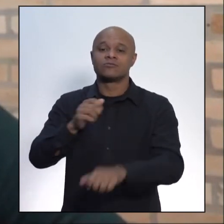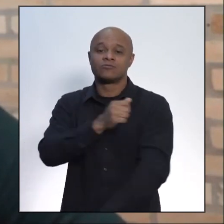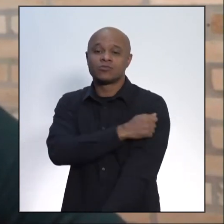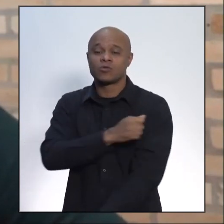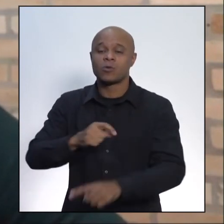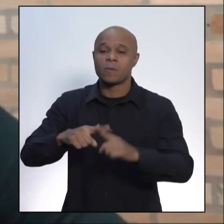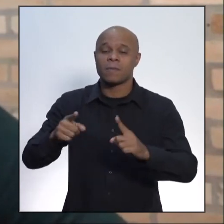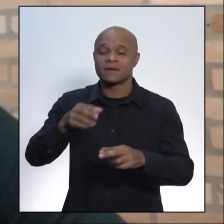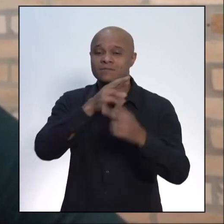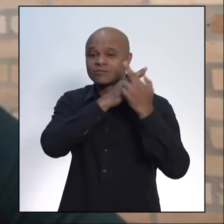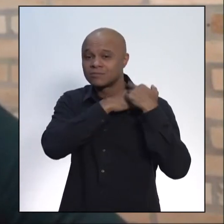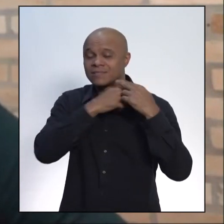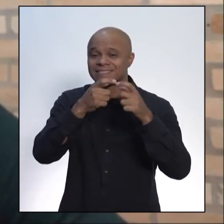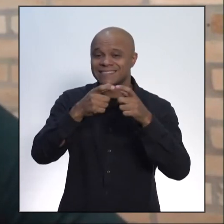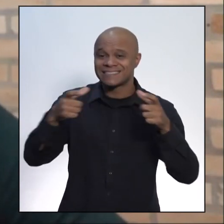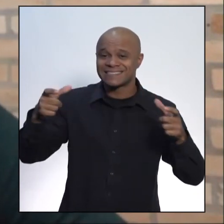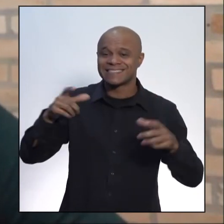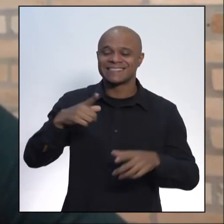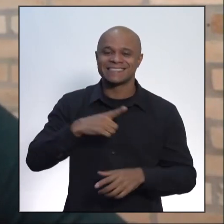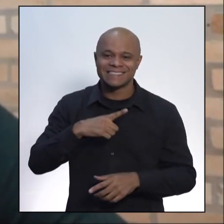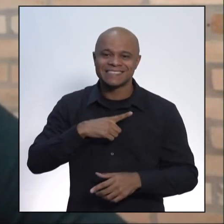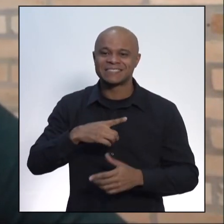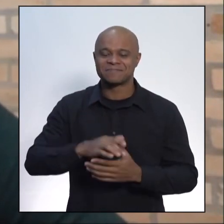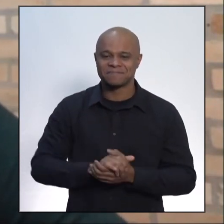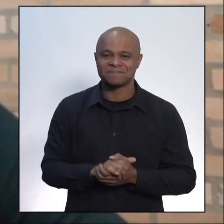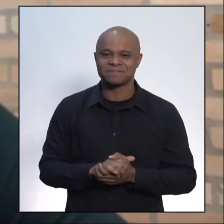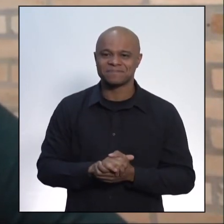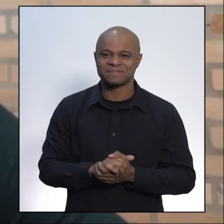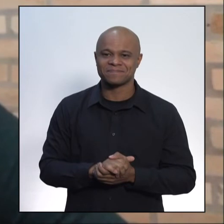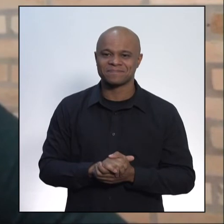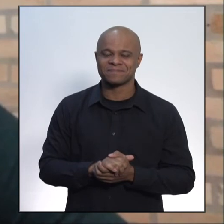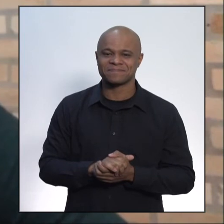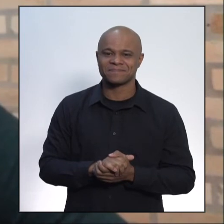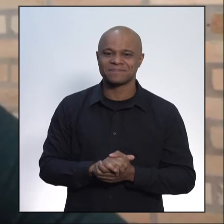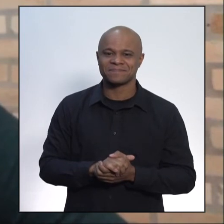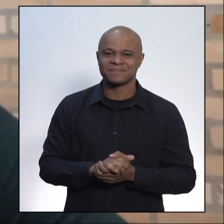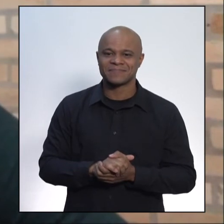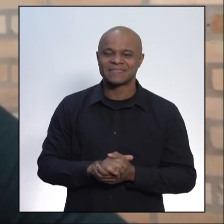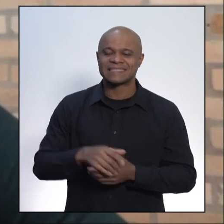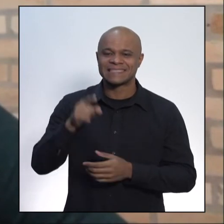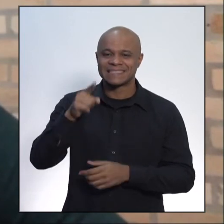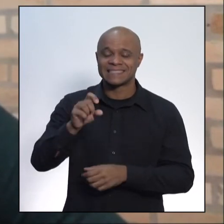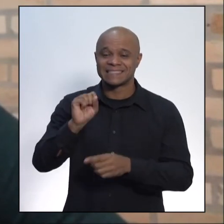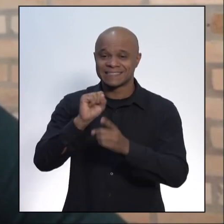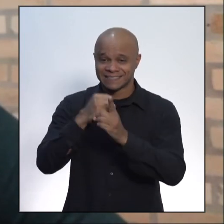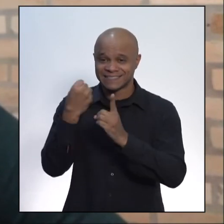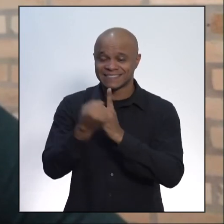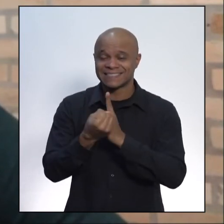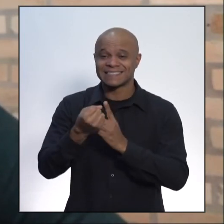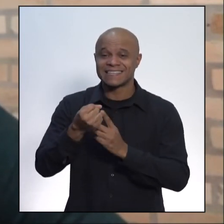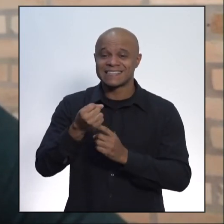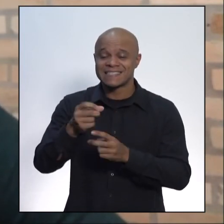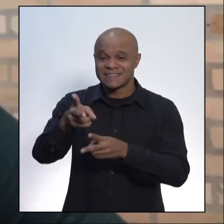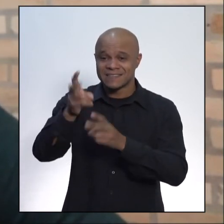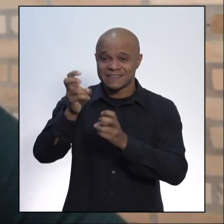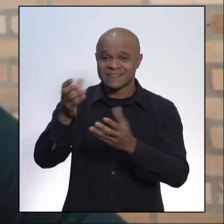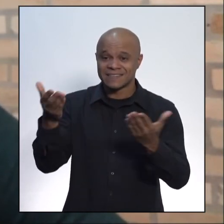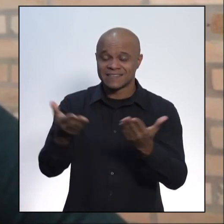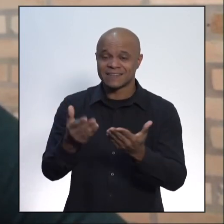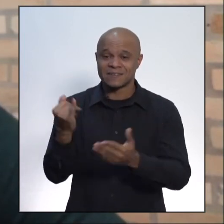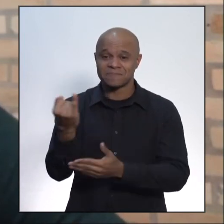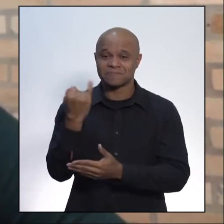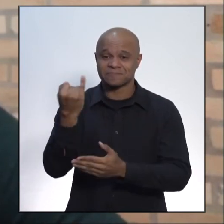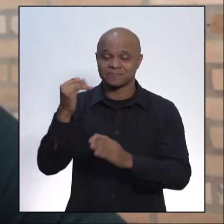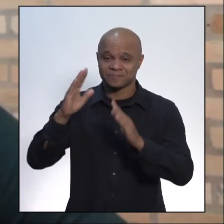grande responsabilidade. Acho que isso a nossa sociedade está vendo, né? A importância da escola,